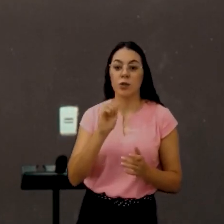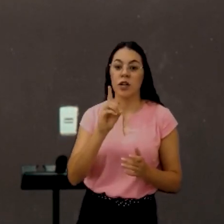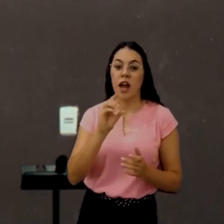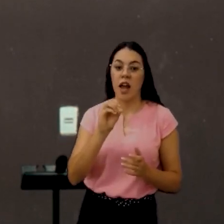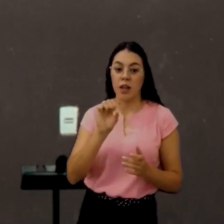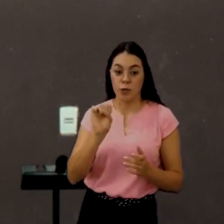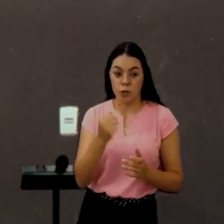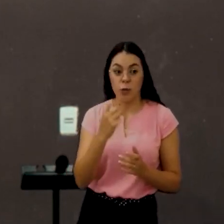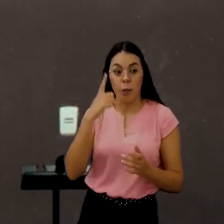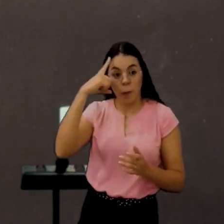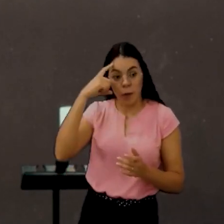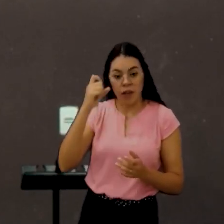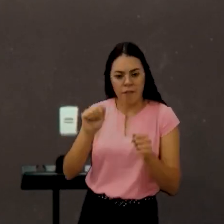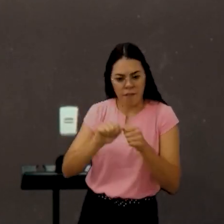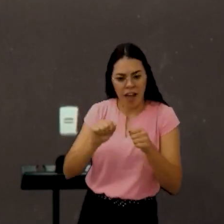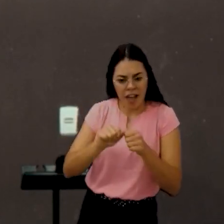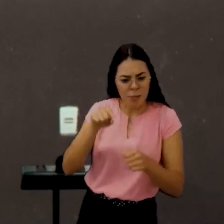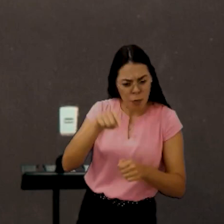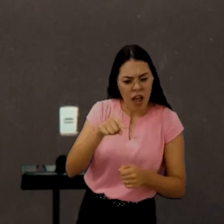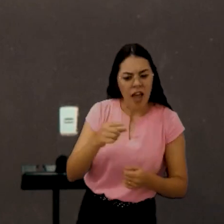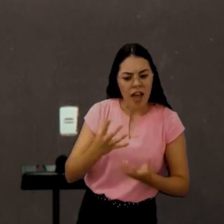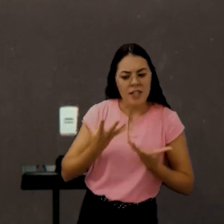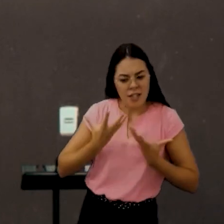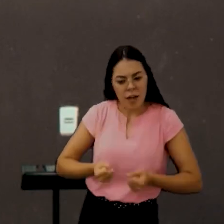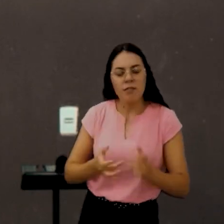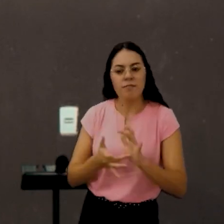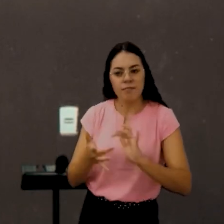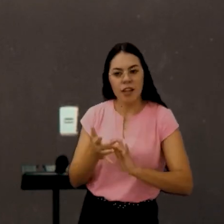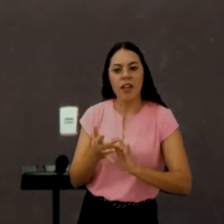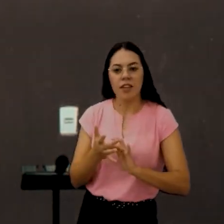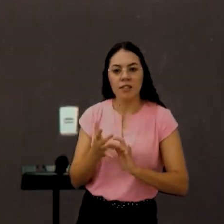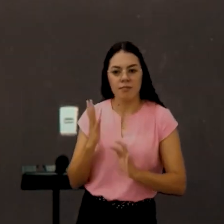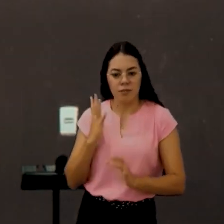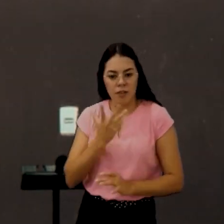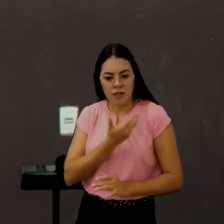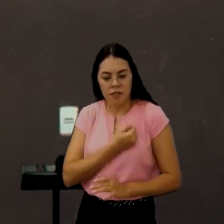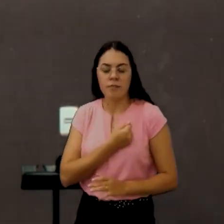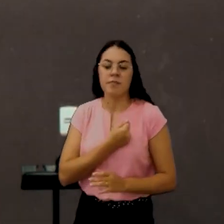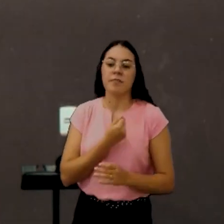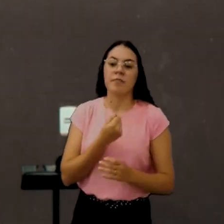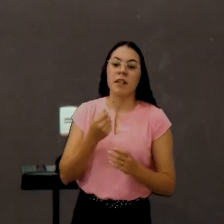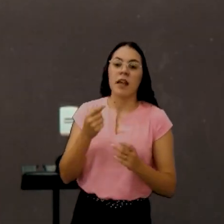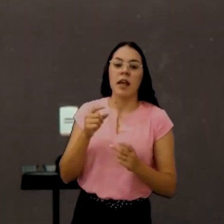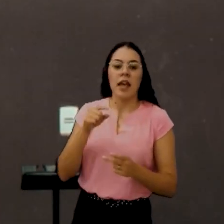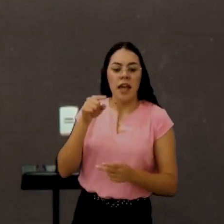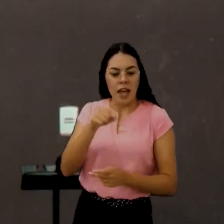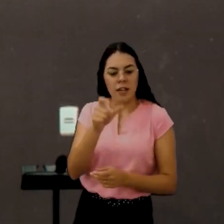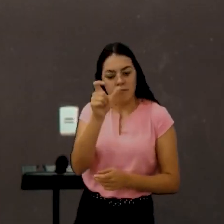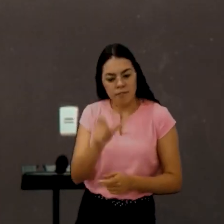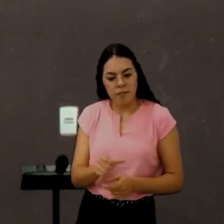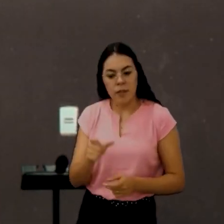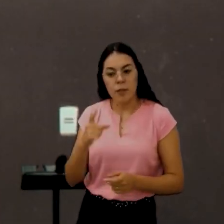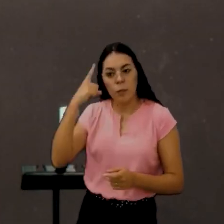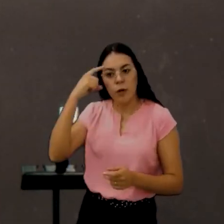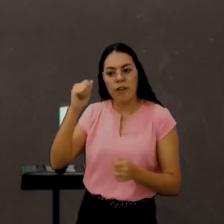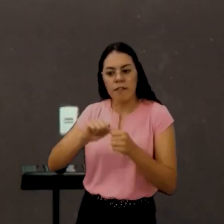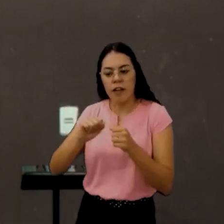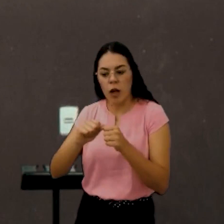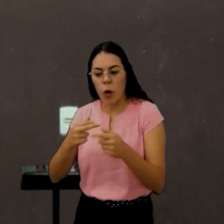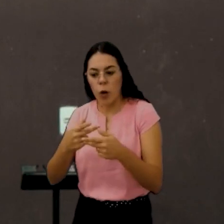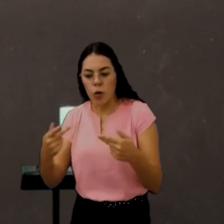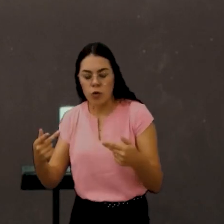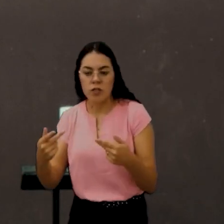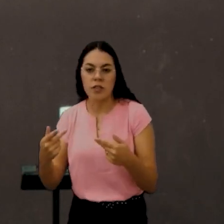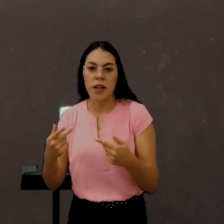salvo. Bem-aventurado é esse que vive assim, pois ele foi salvo. Bem-aventurado é esse que reage dessa forma,